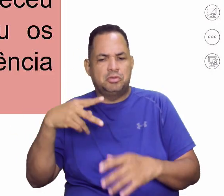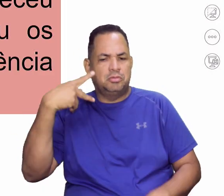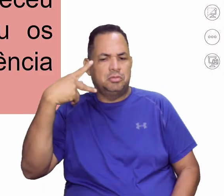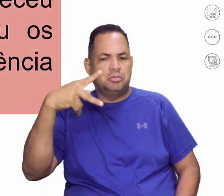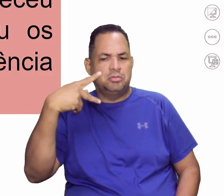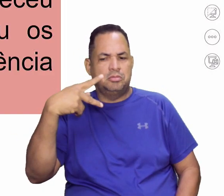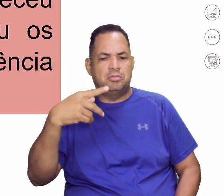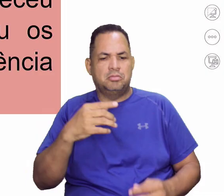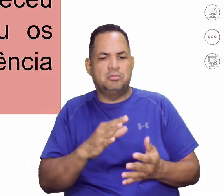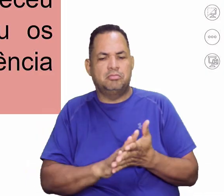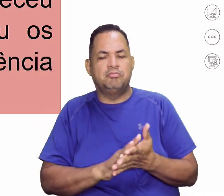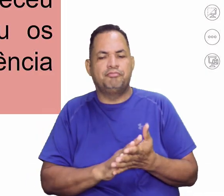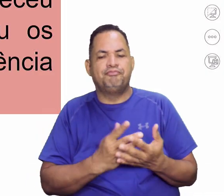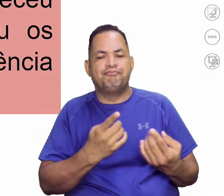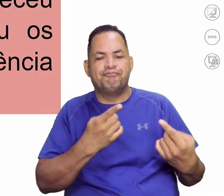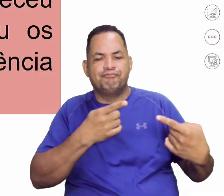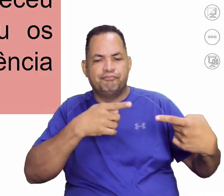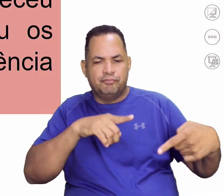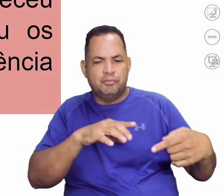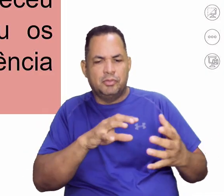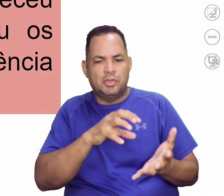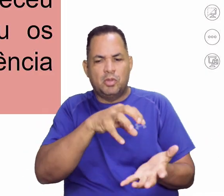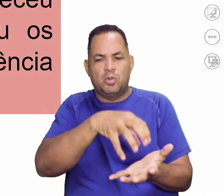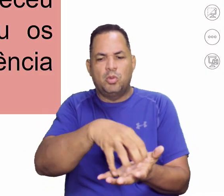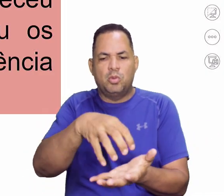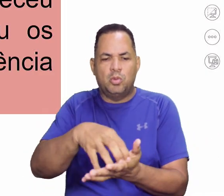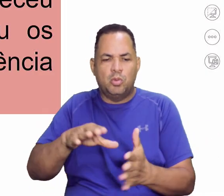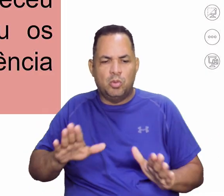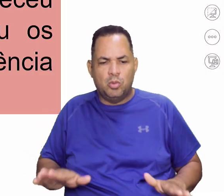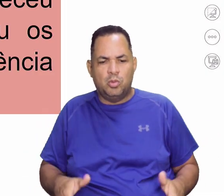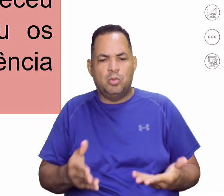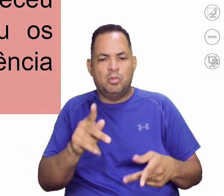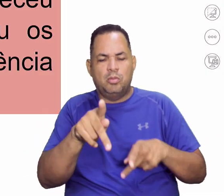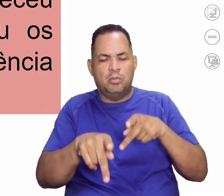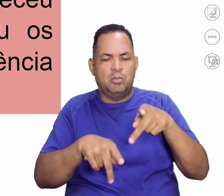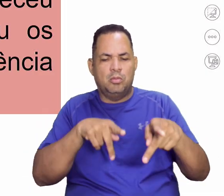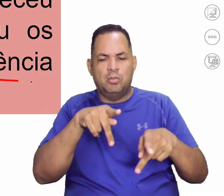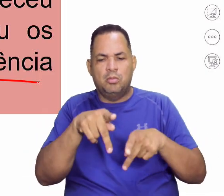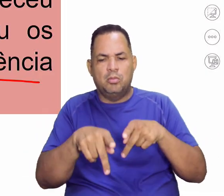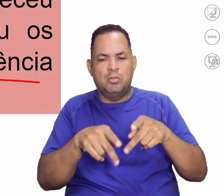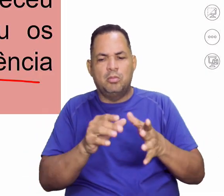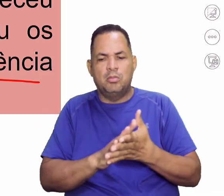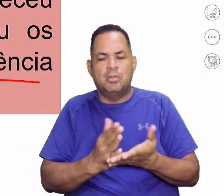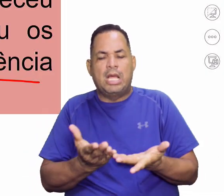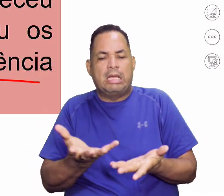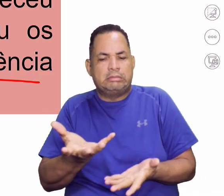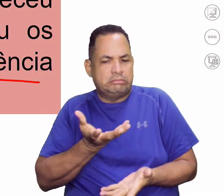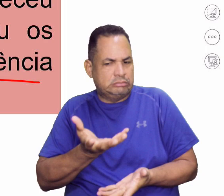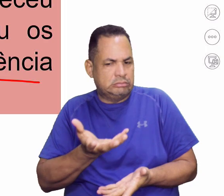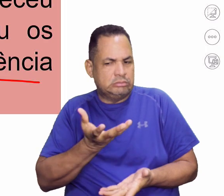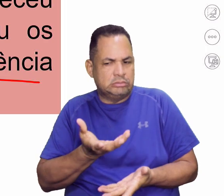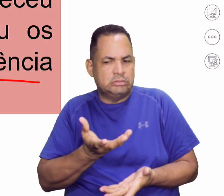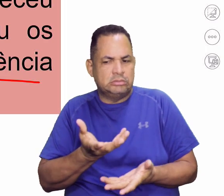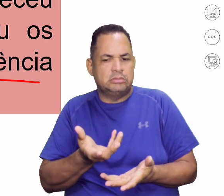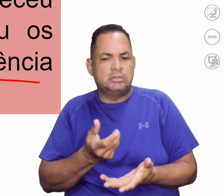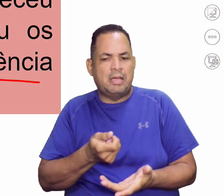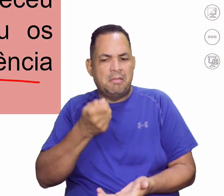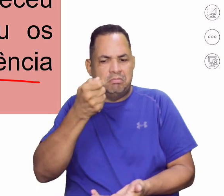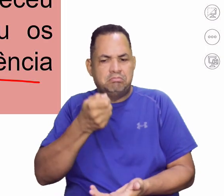críticas ao colonialismo e incentivou os povos colonizados a